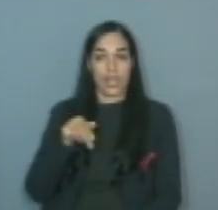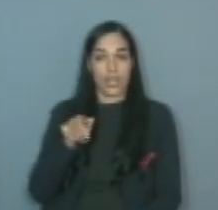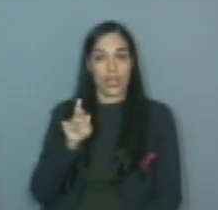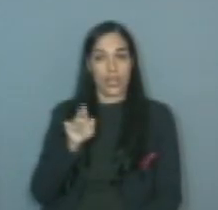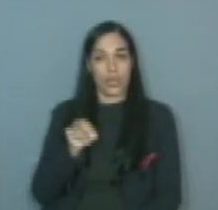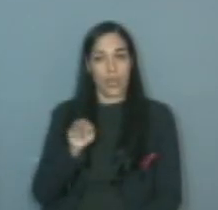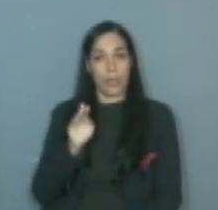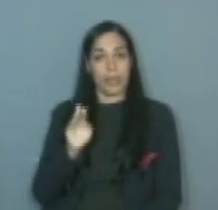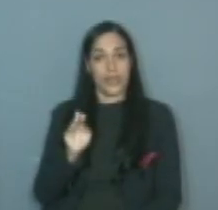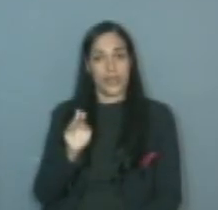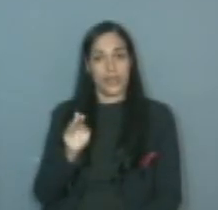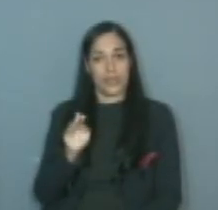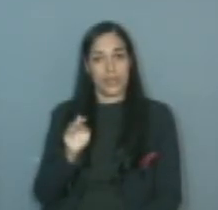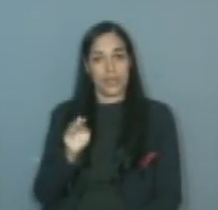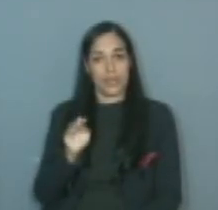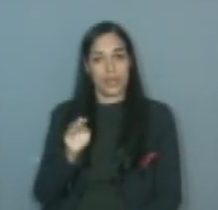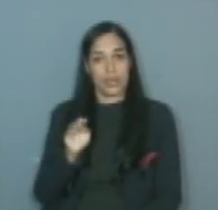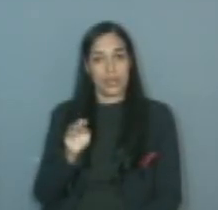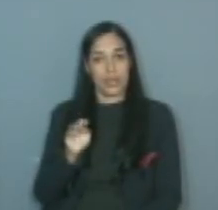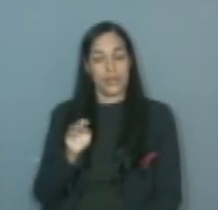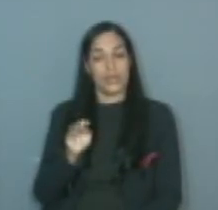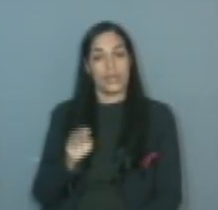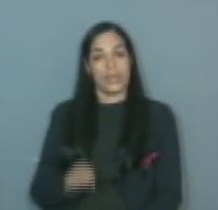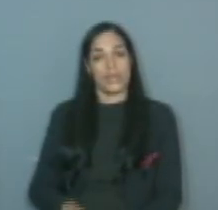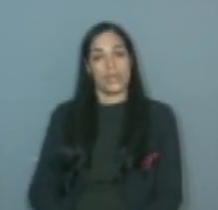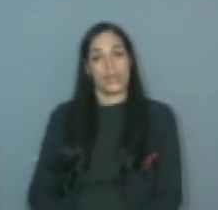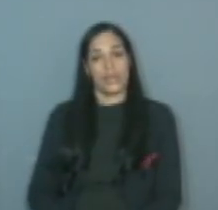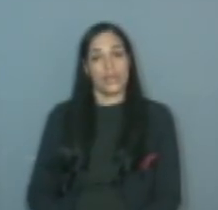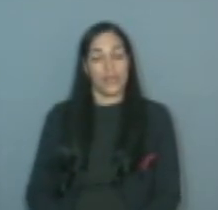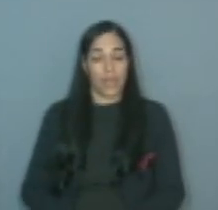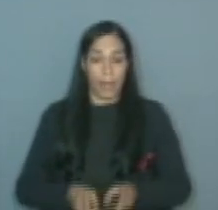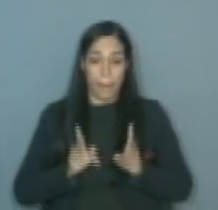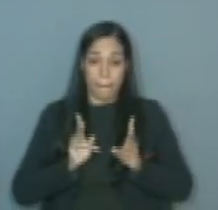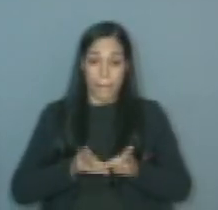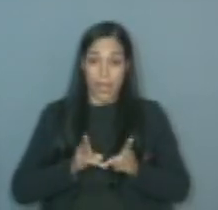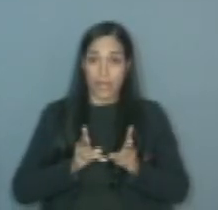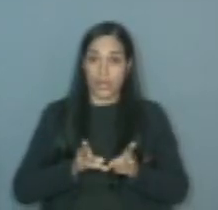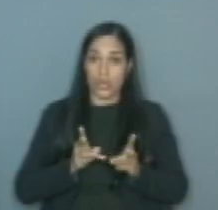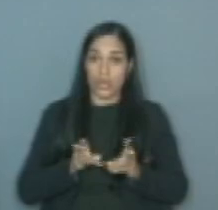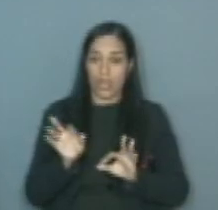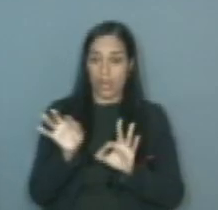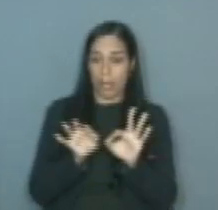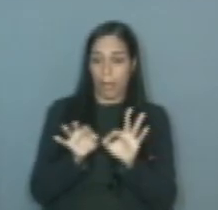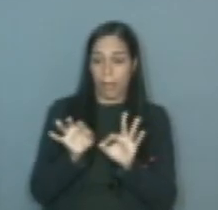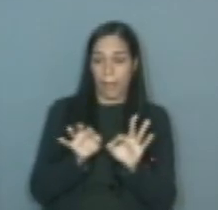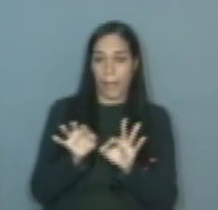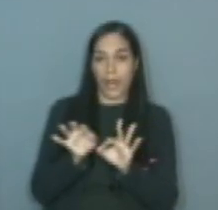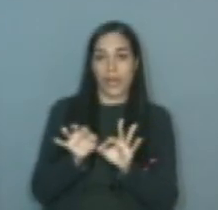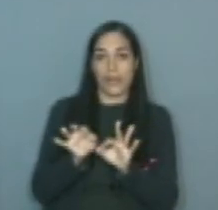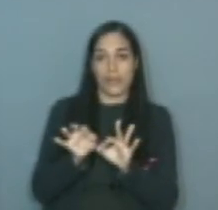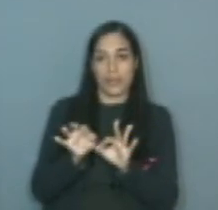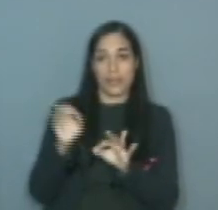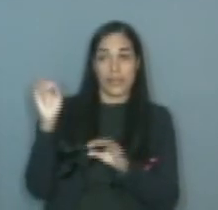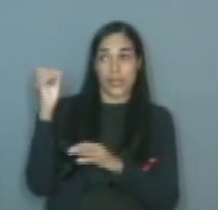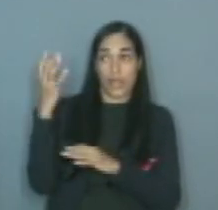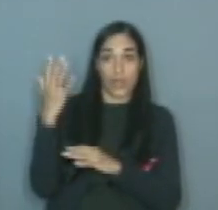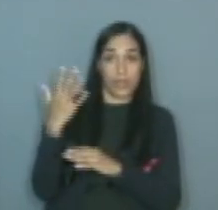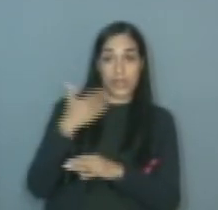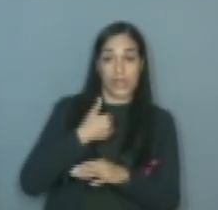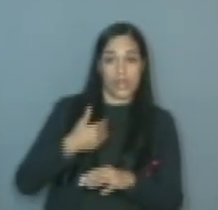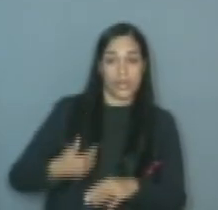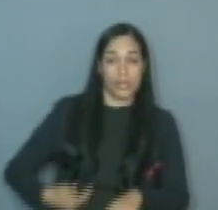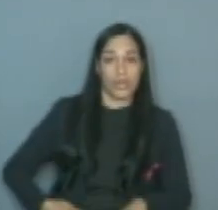adotar providências para manutenção e reestabelecimento da iluminação pública